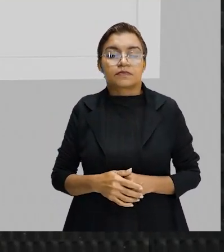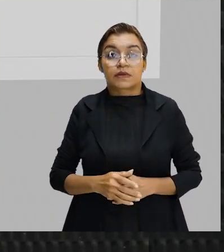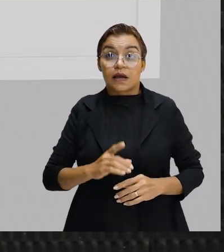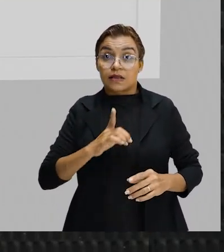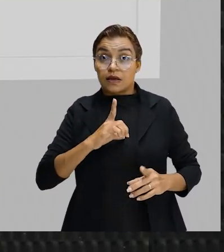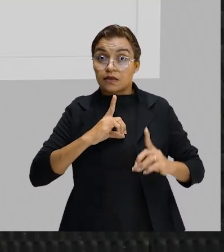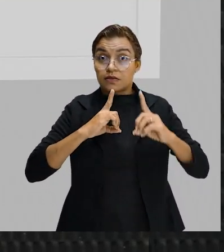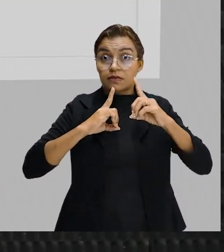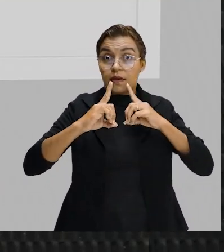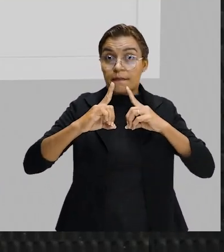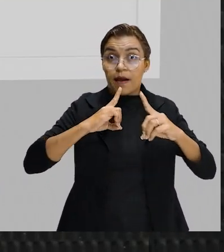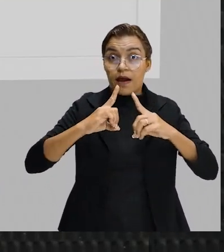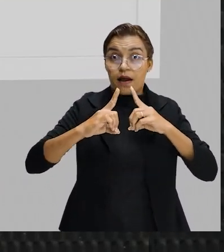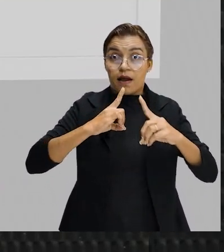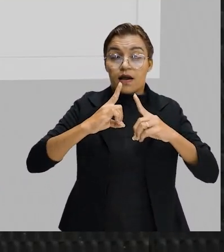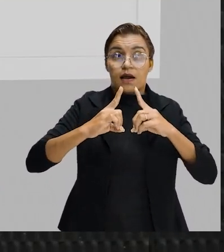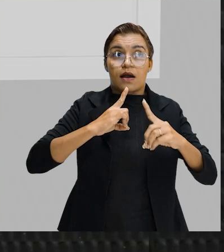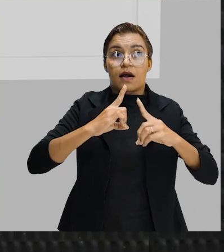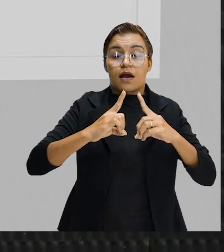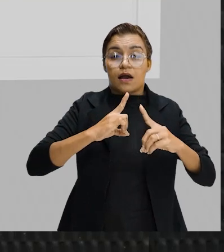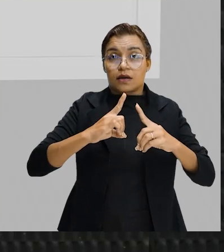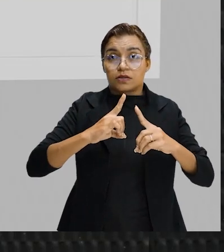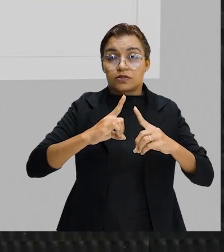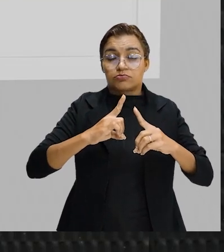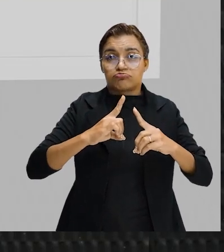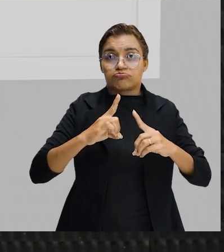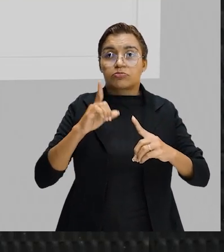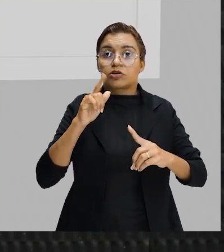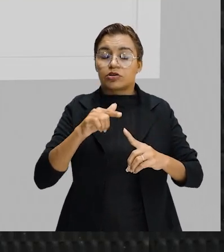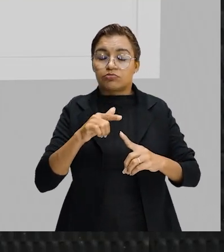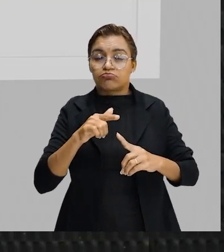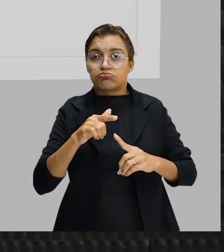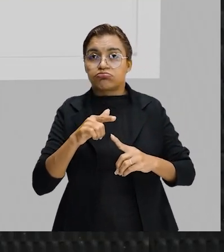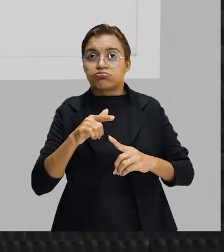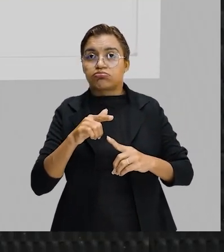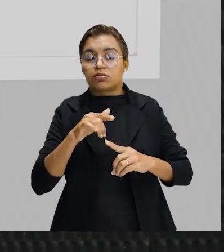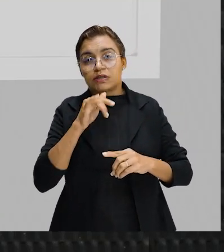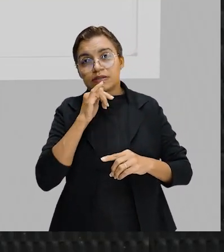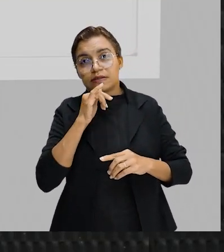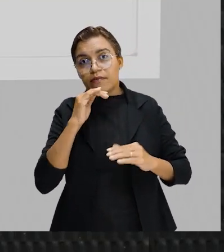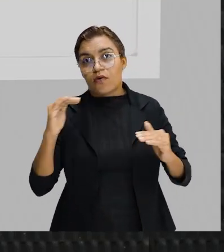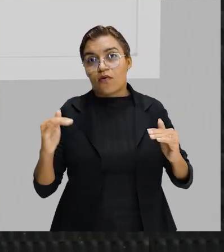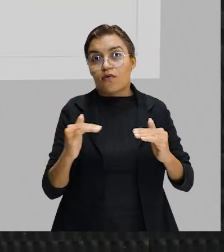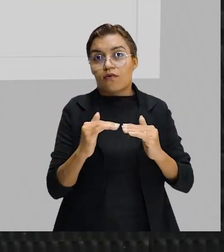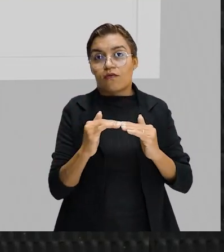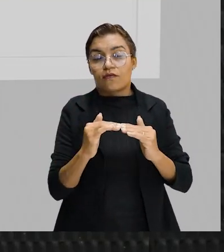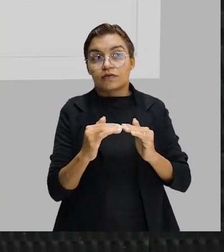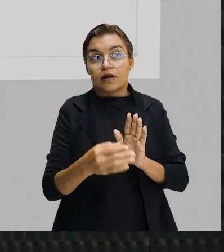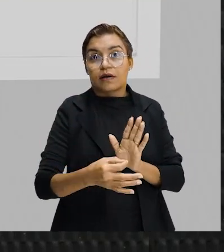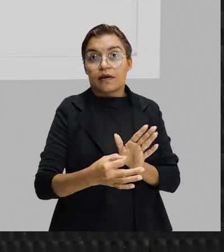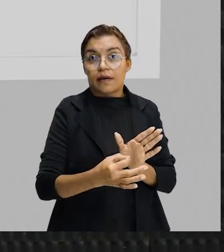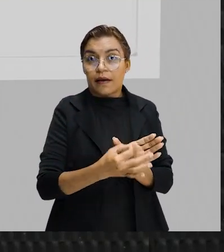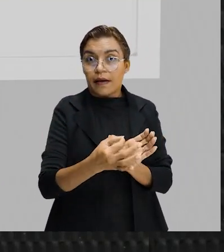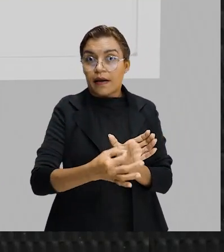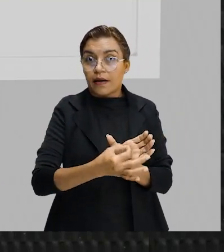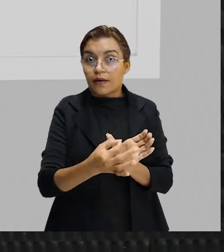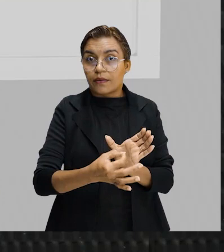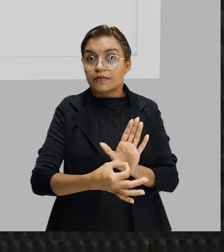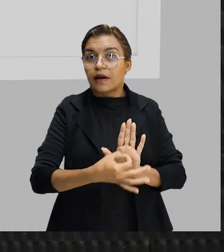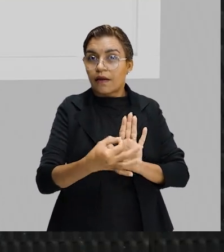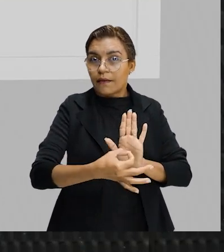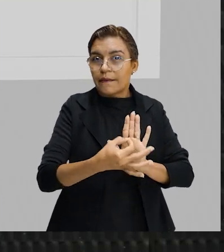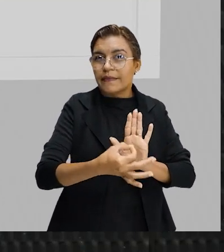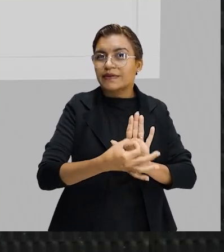isso já favorece a argumentação, ok? Olha, já favorece a produção da